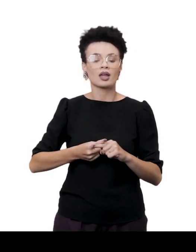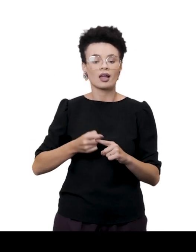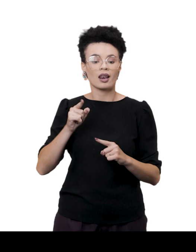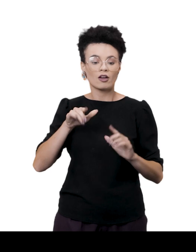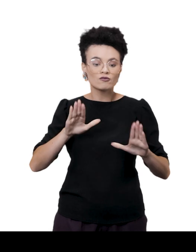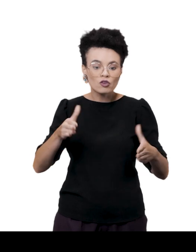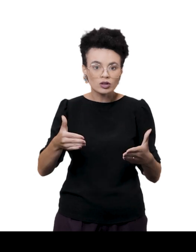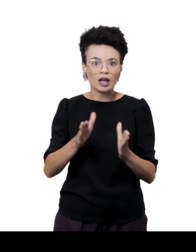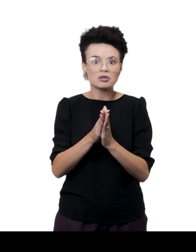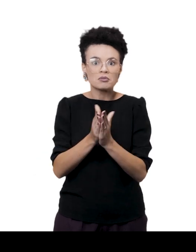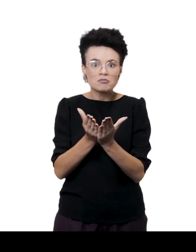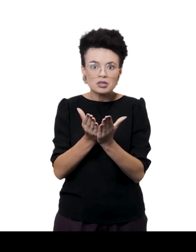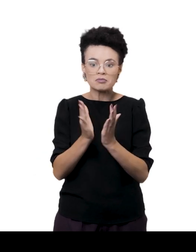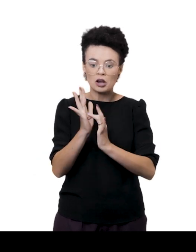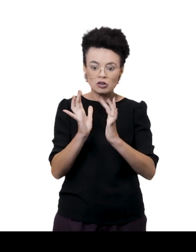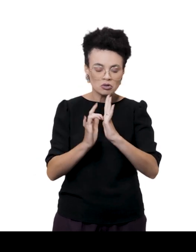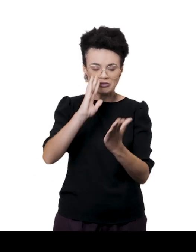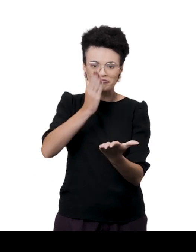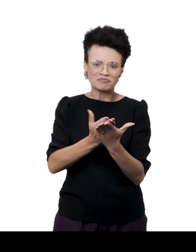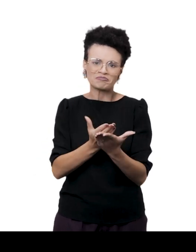cristã.